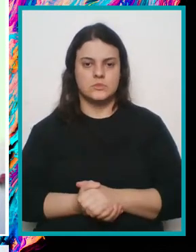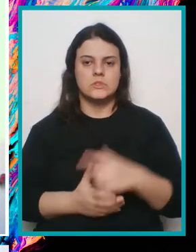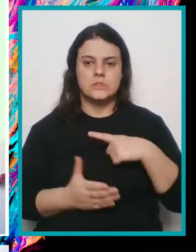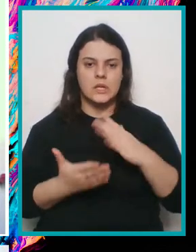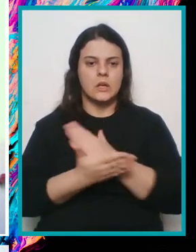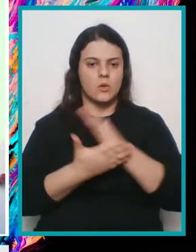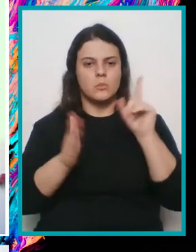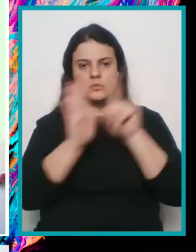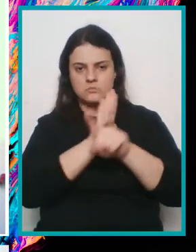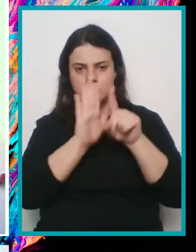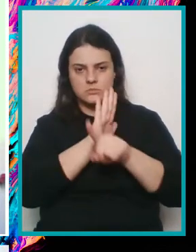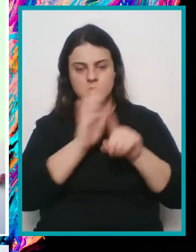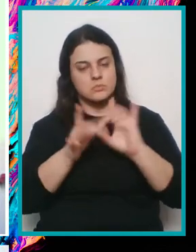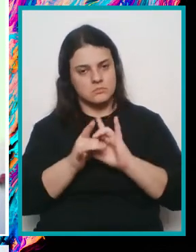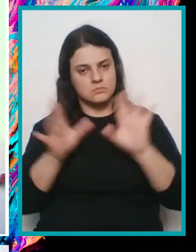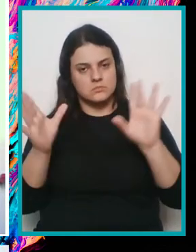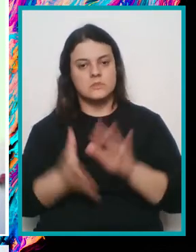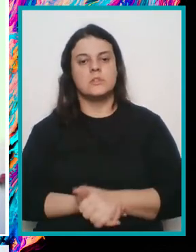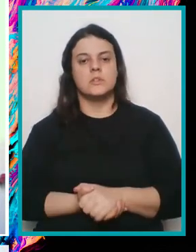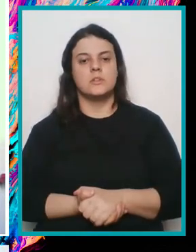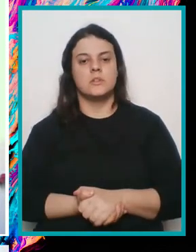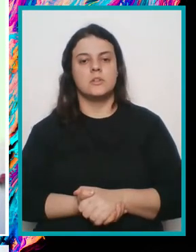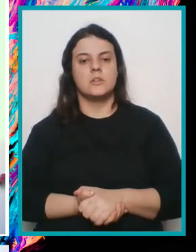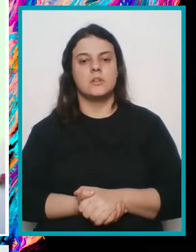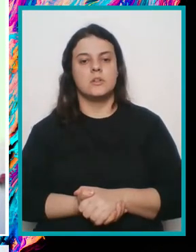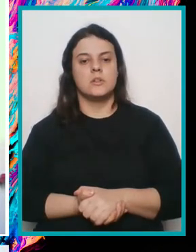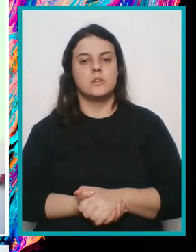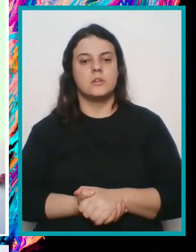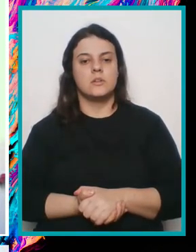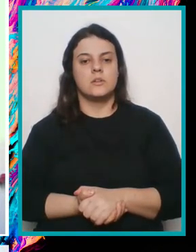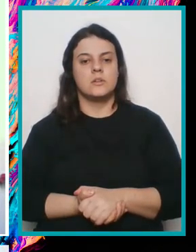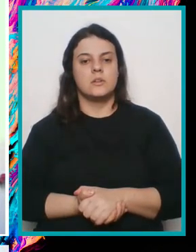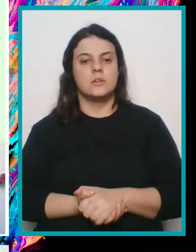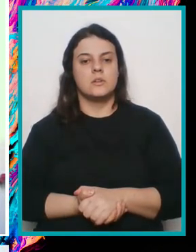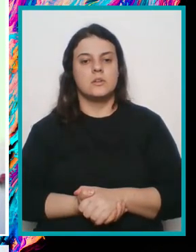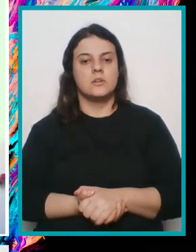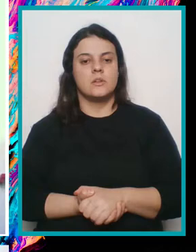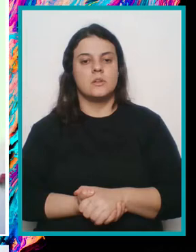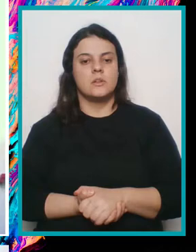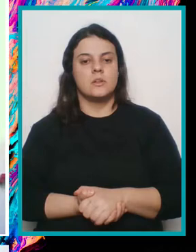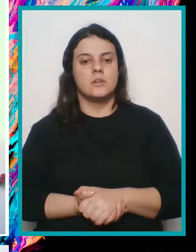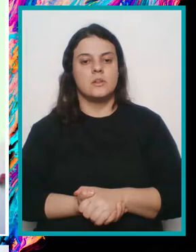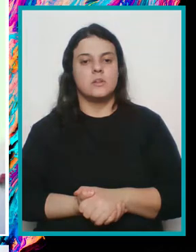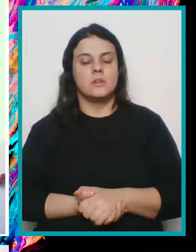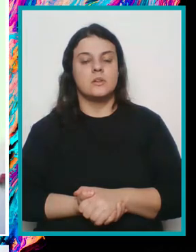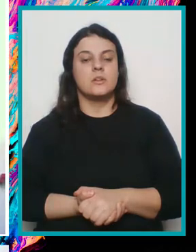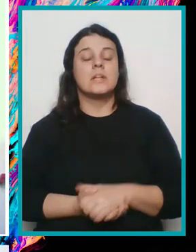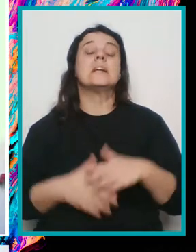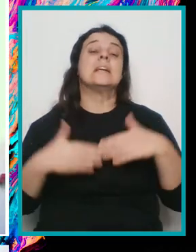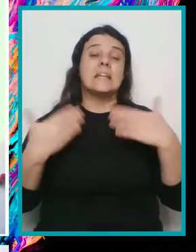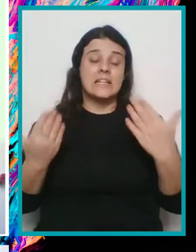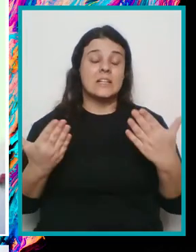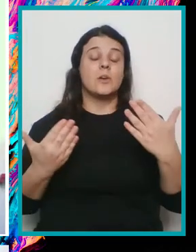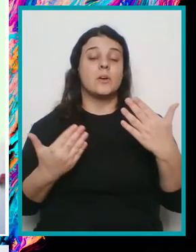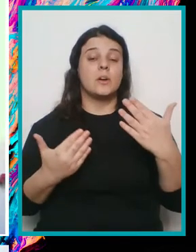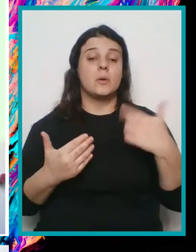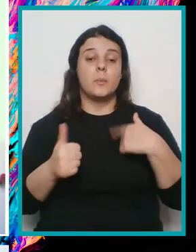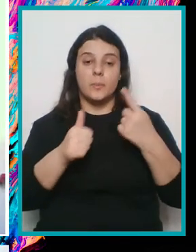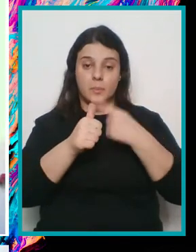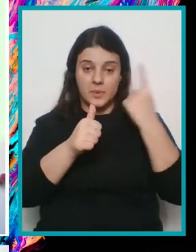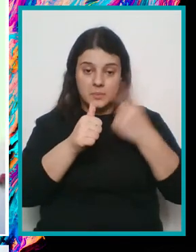tinha escutado muito de você e da sua luta, principalmente pelo CAIME, que é parte da